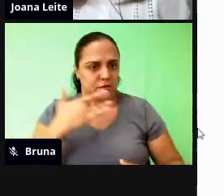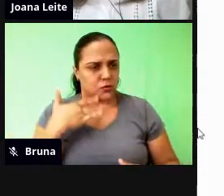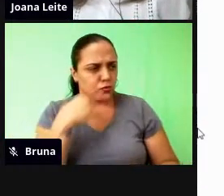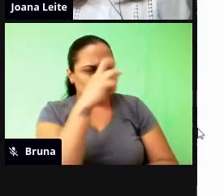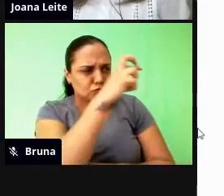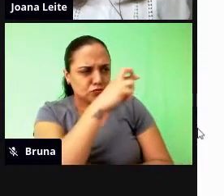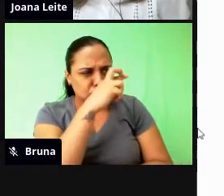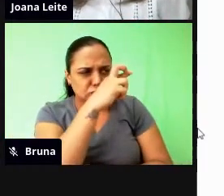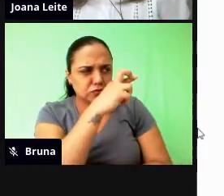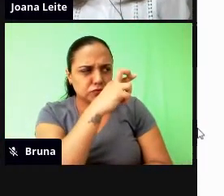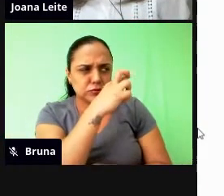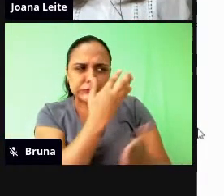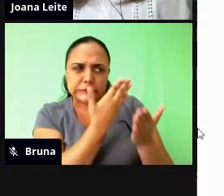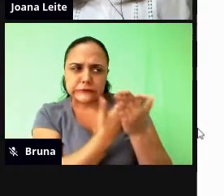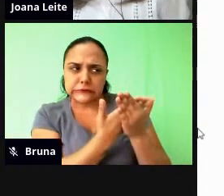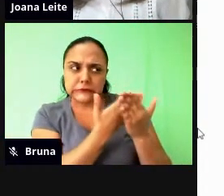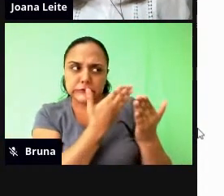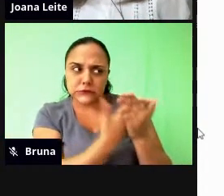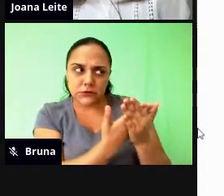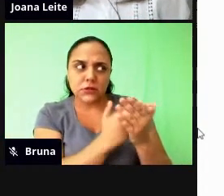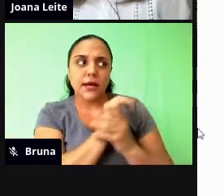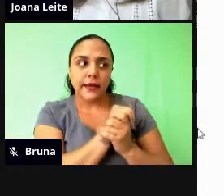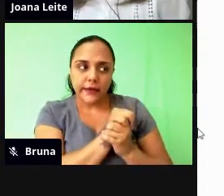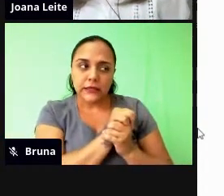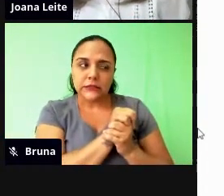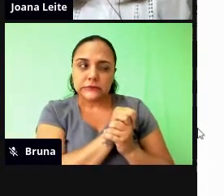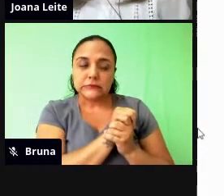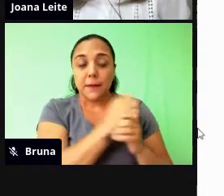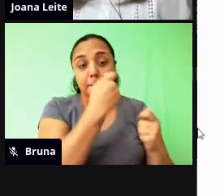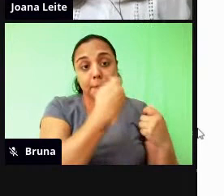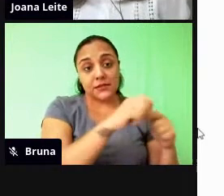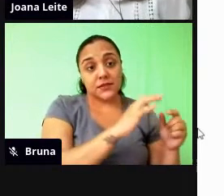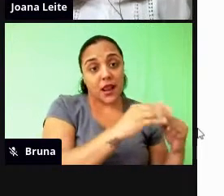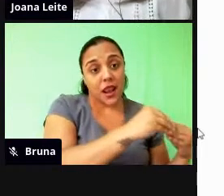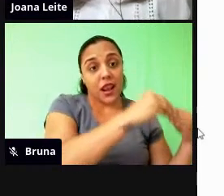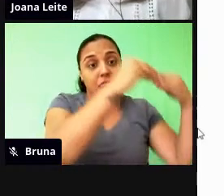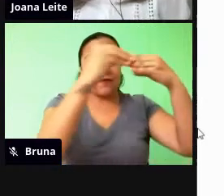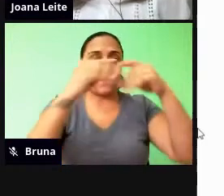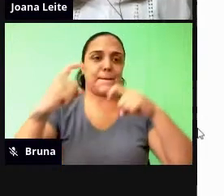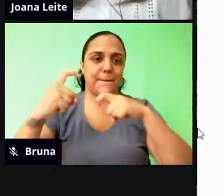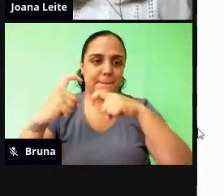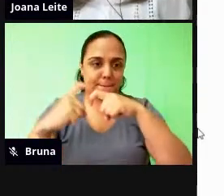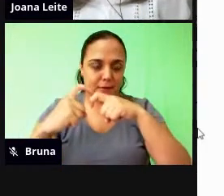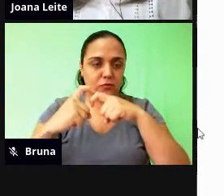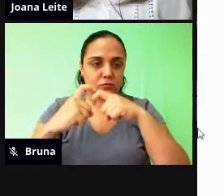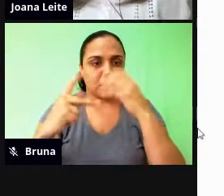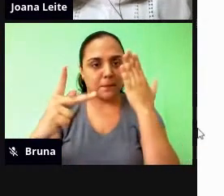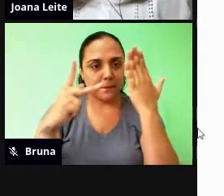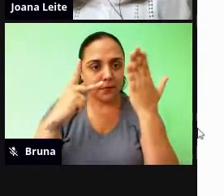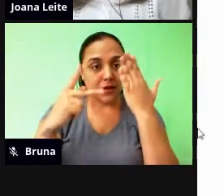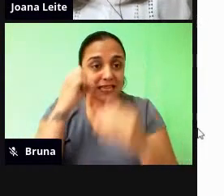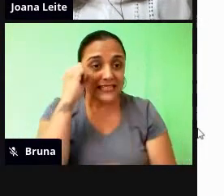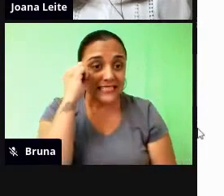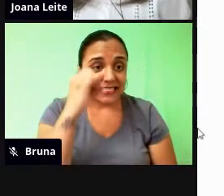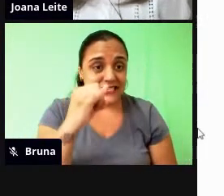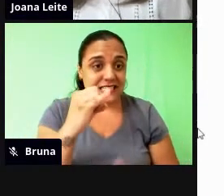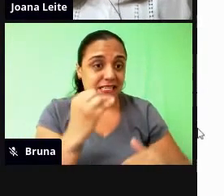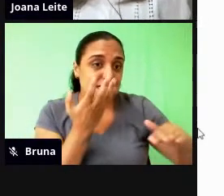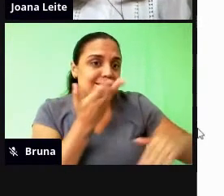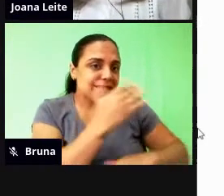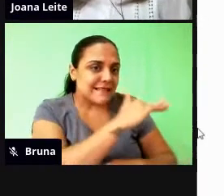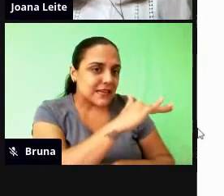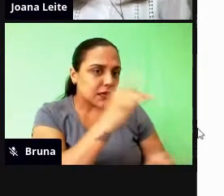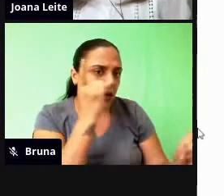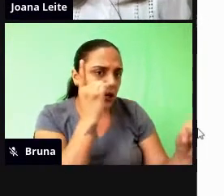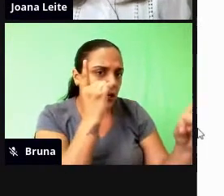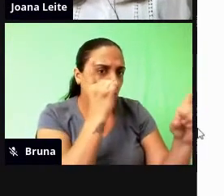para que a gente faça esse direcionamento. Lembra sempre do que eu falei, quanto mais precoce o acompanhamento, melhor vai